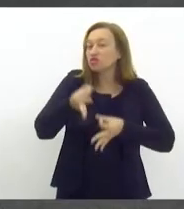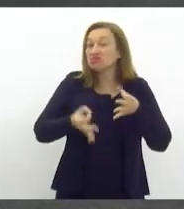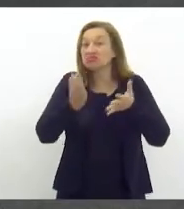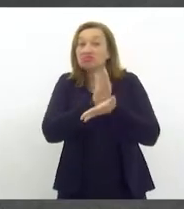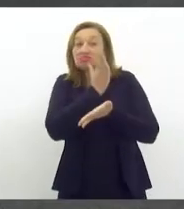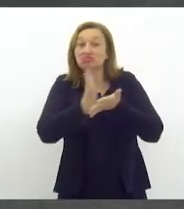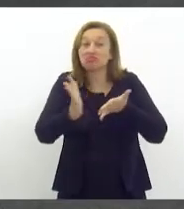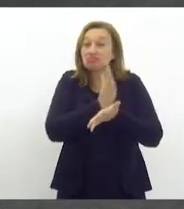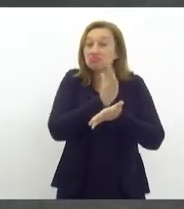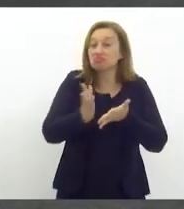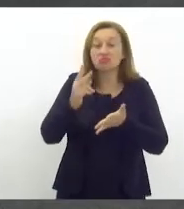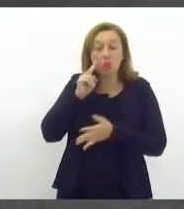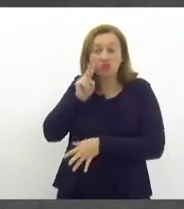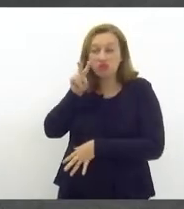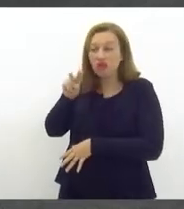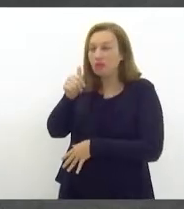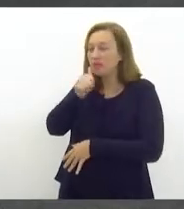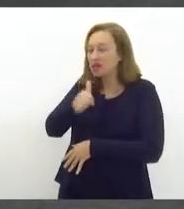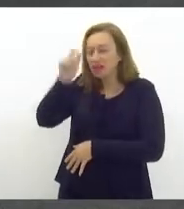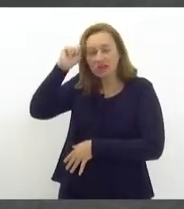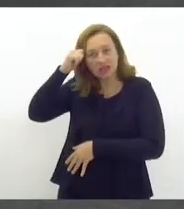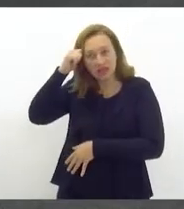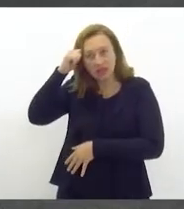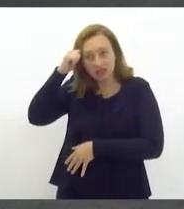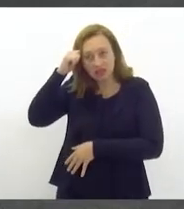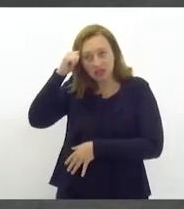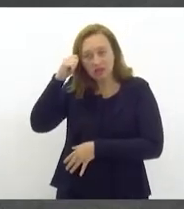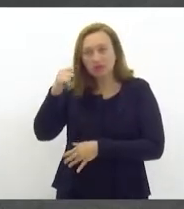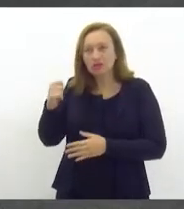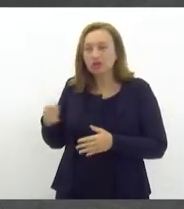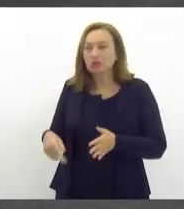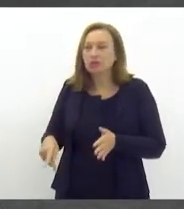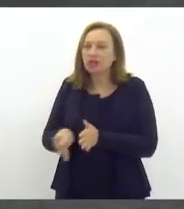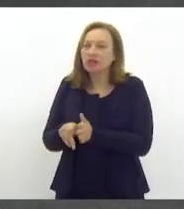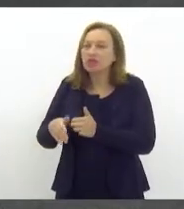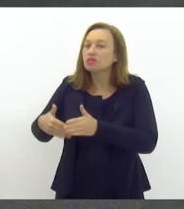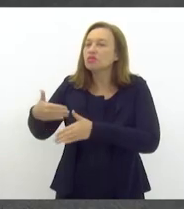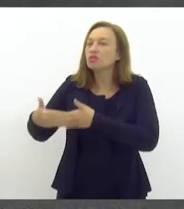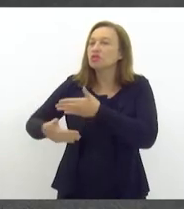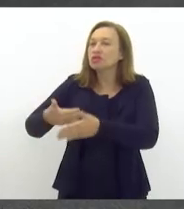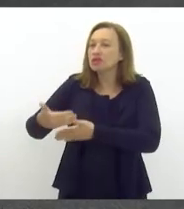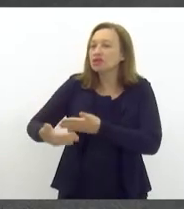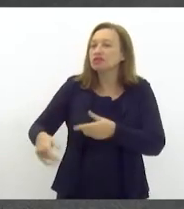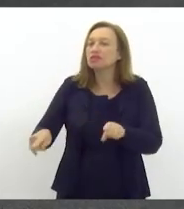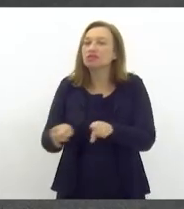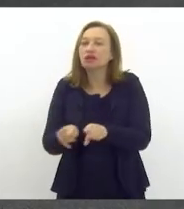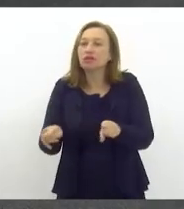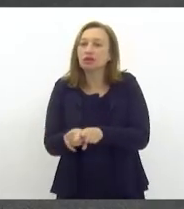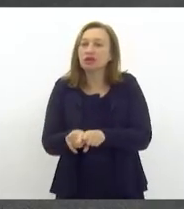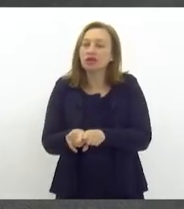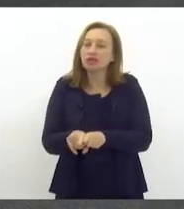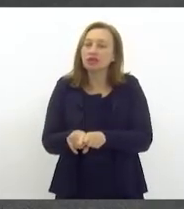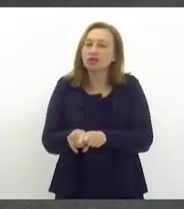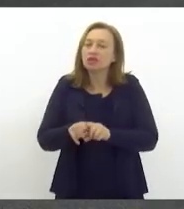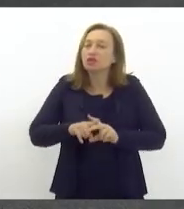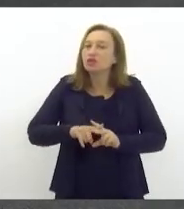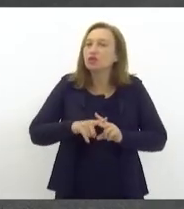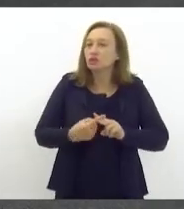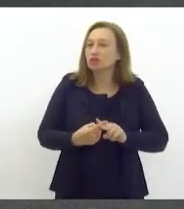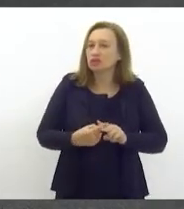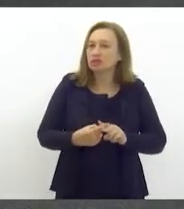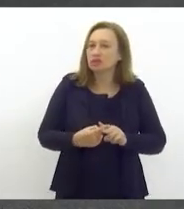vezes não olha para as mulheres negras como parte do processo também de equiparação